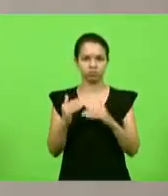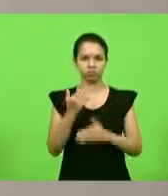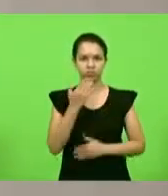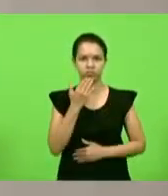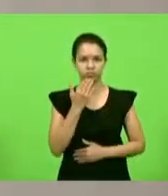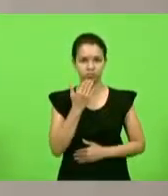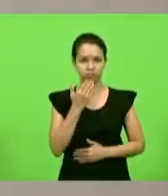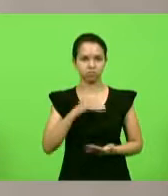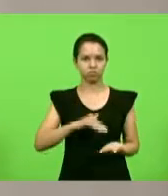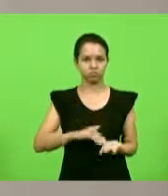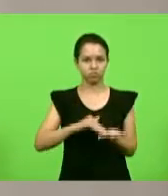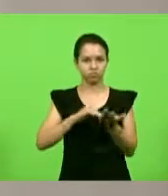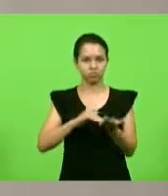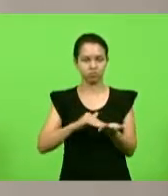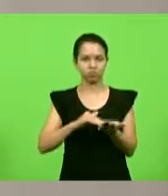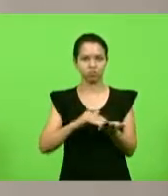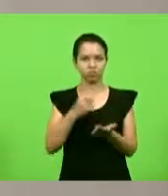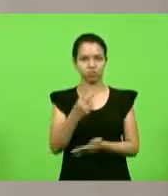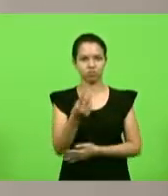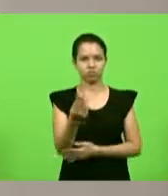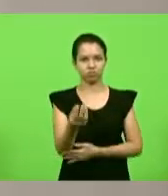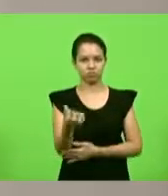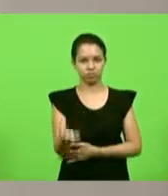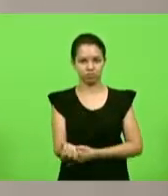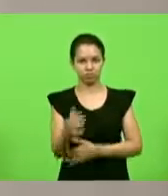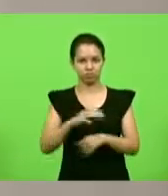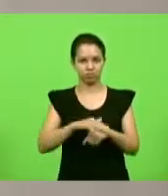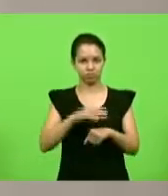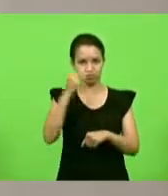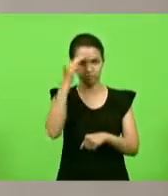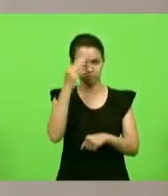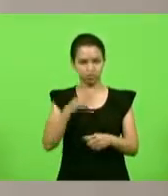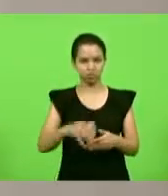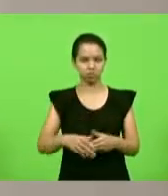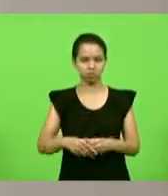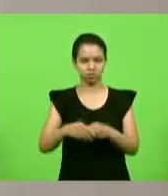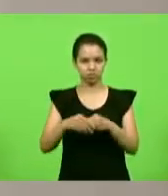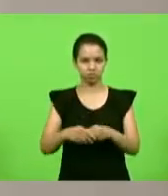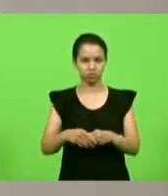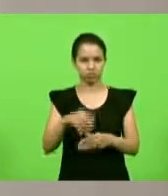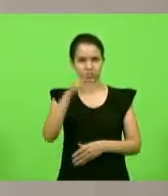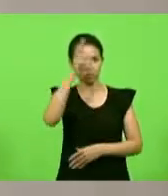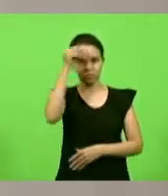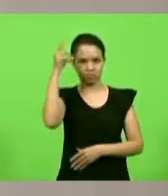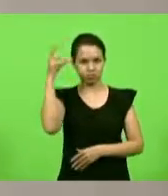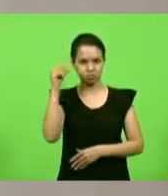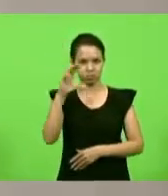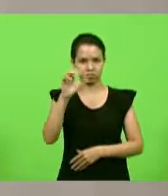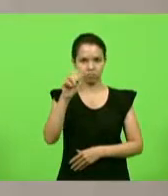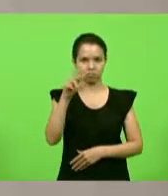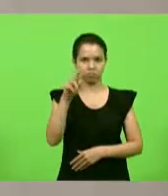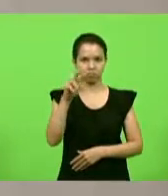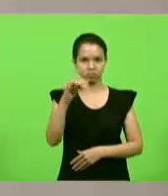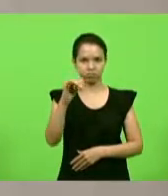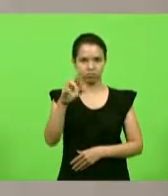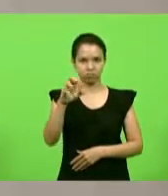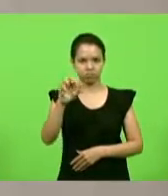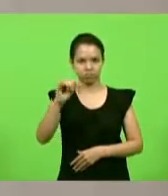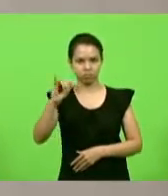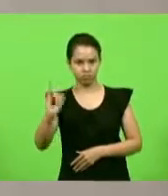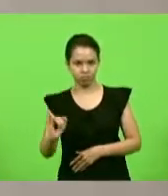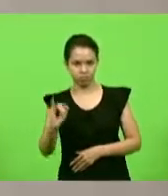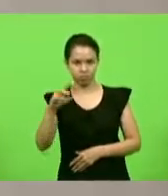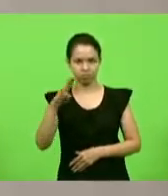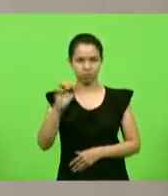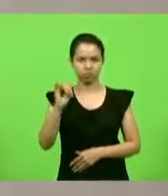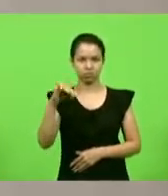Moção 236, autor, deputado Sérgio Mota, cumprimentando o prefeito do município de Capivari de Baixo pelo trabalho desenvolvido como coordenador da Secretaria